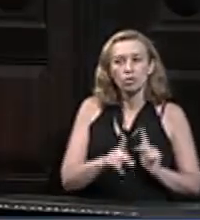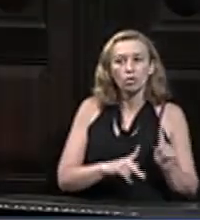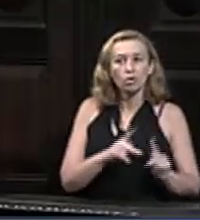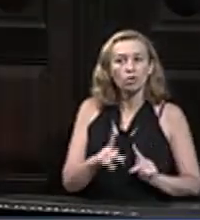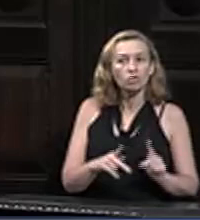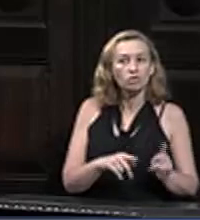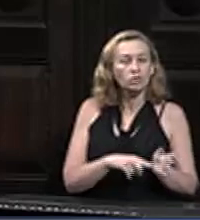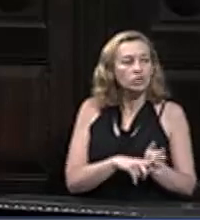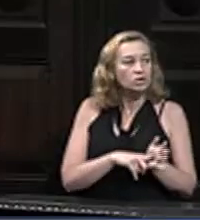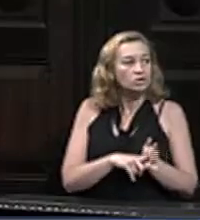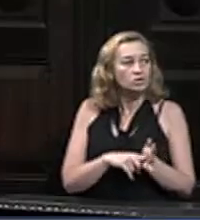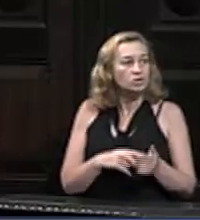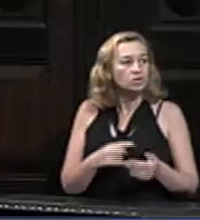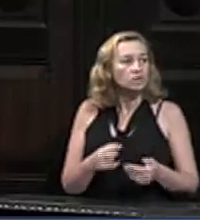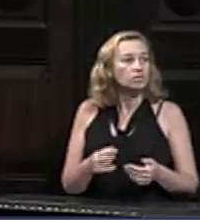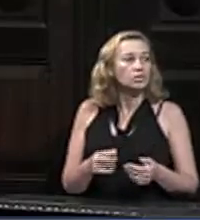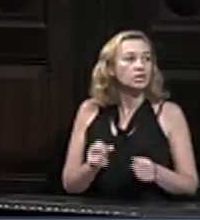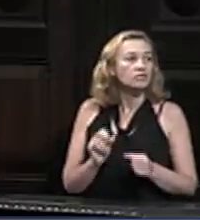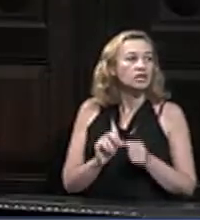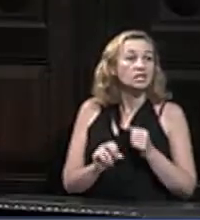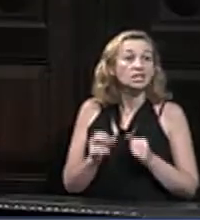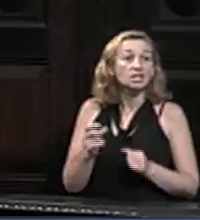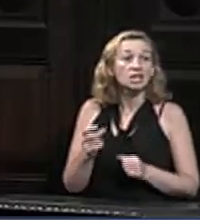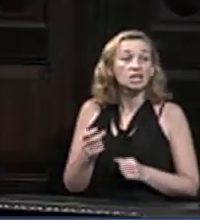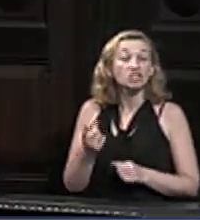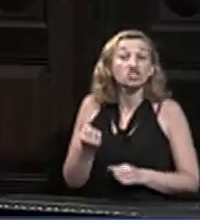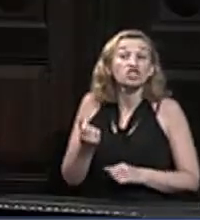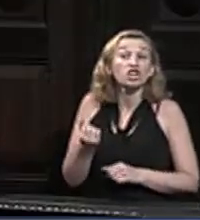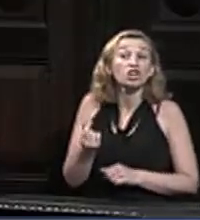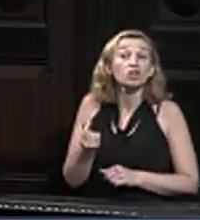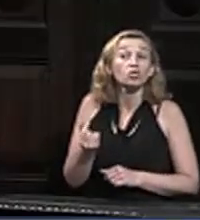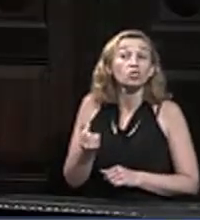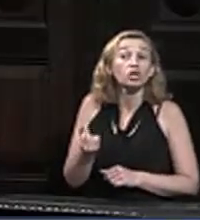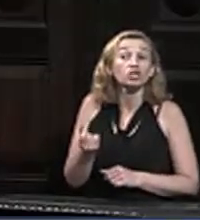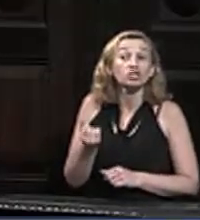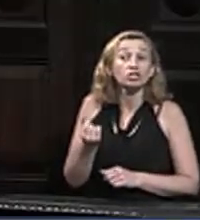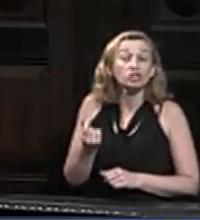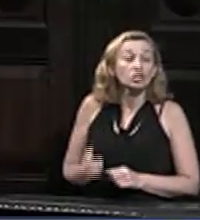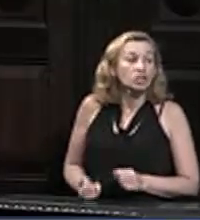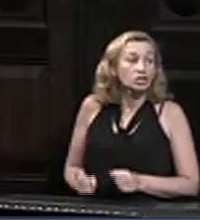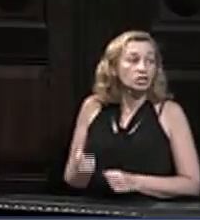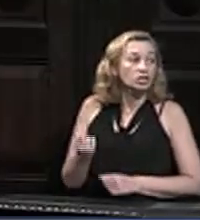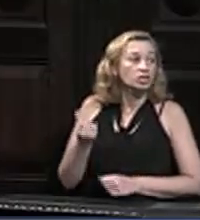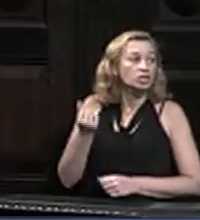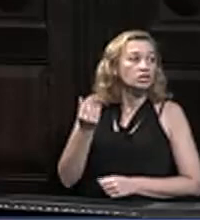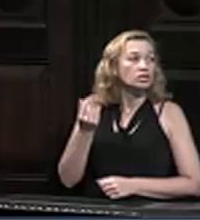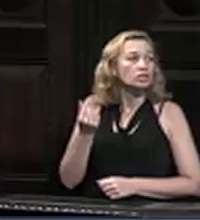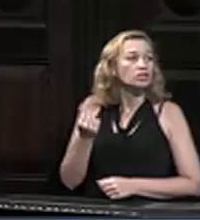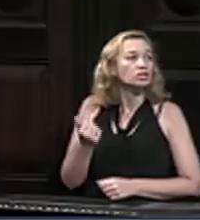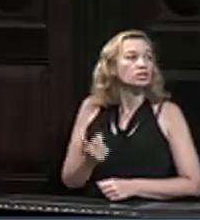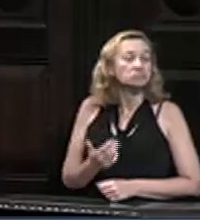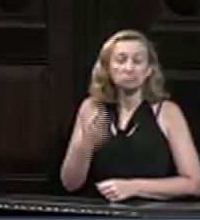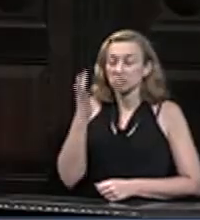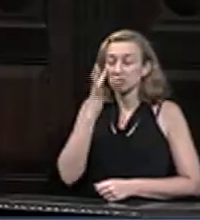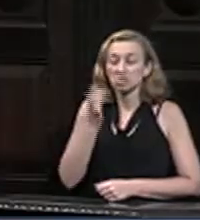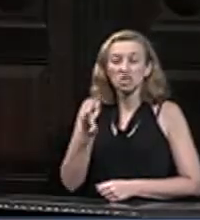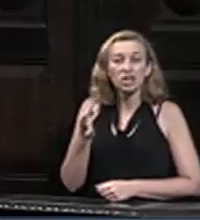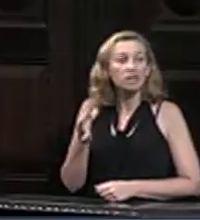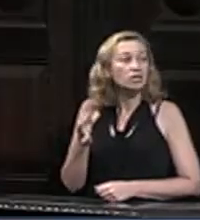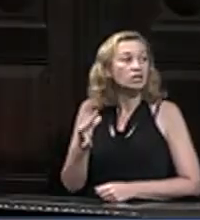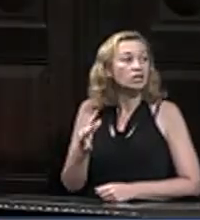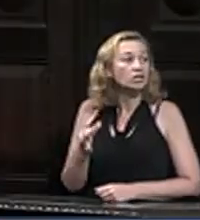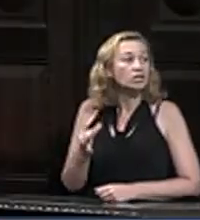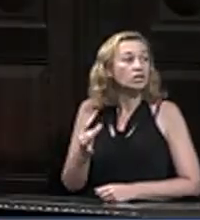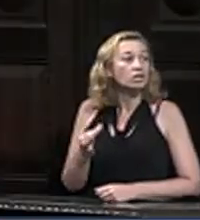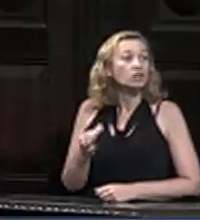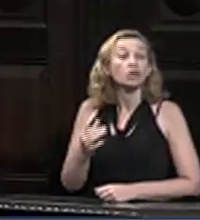exploração, para a realização do lucro, o mais imoral. Não sei,